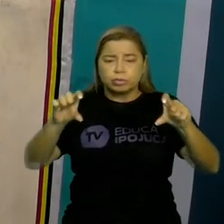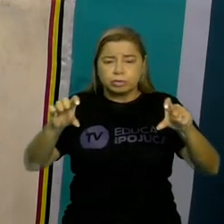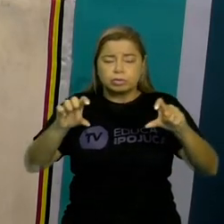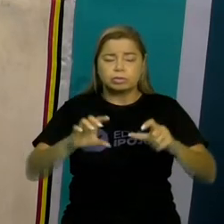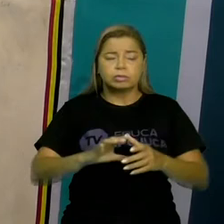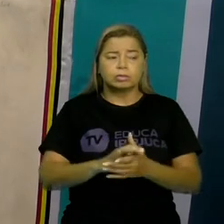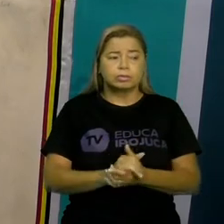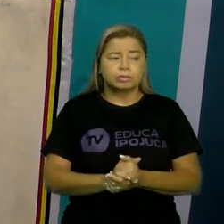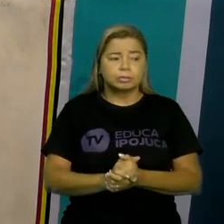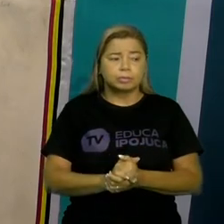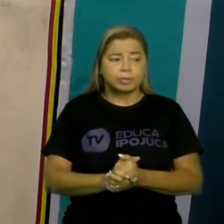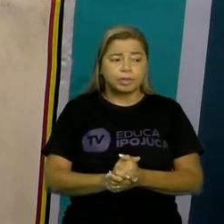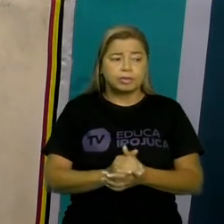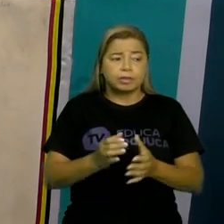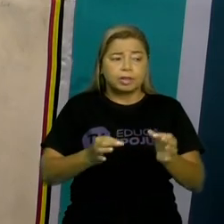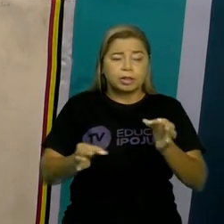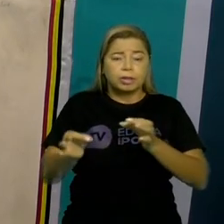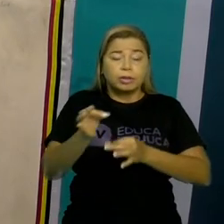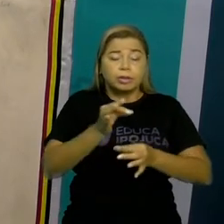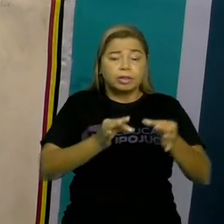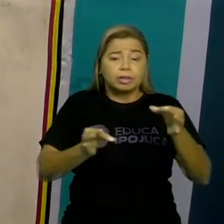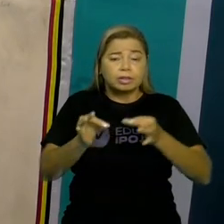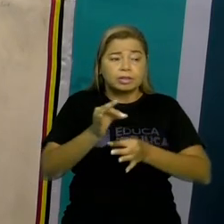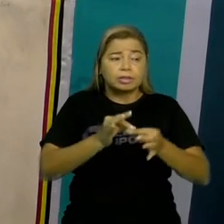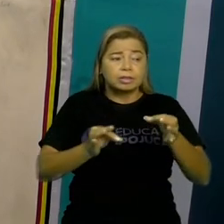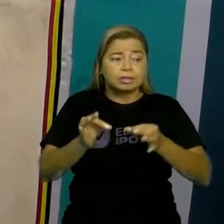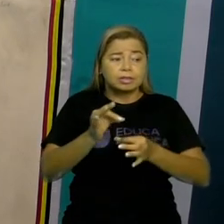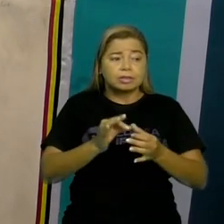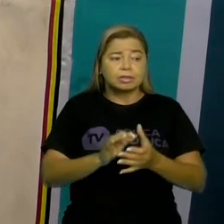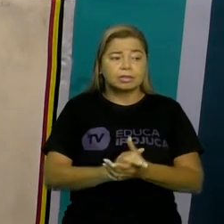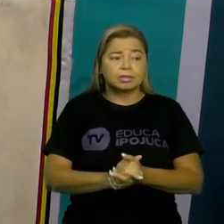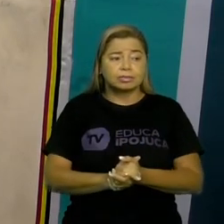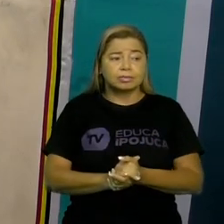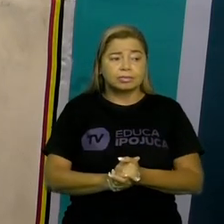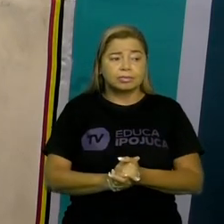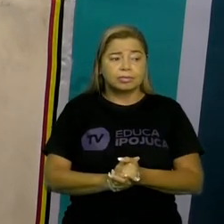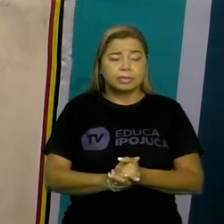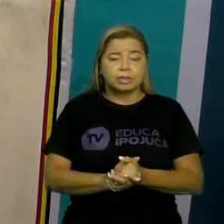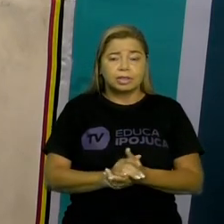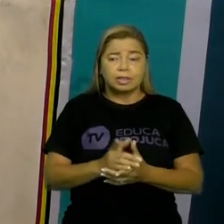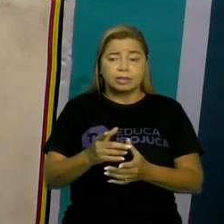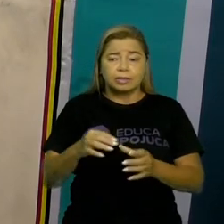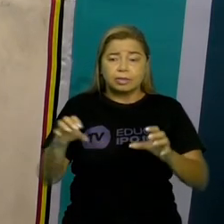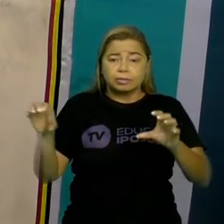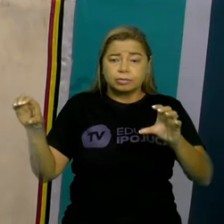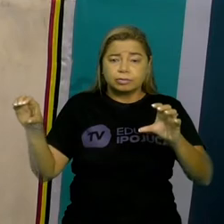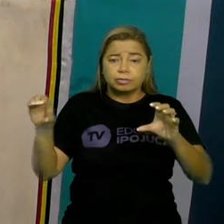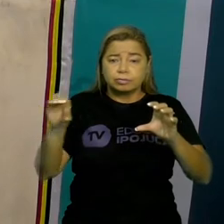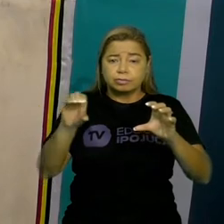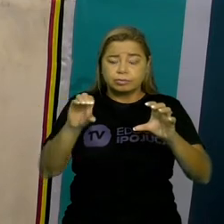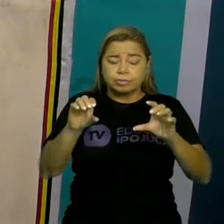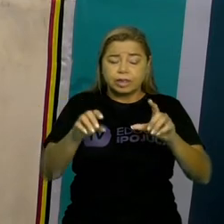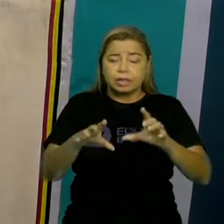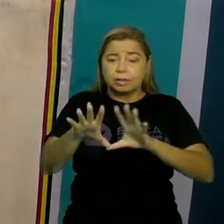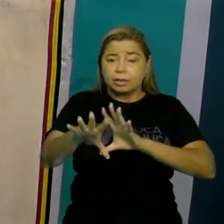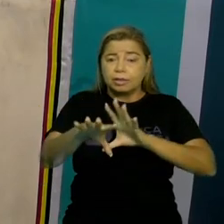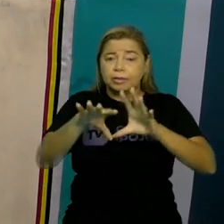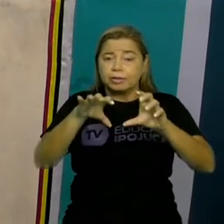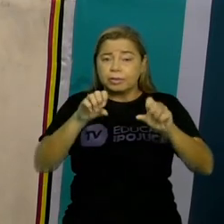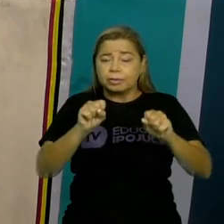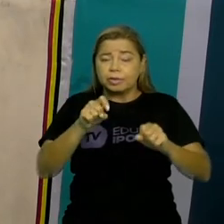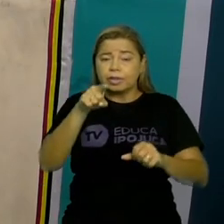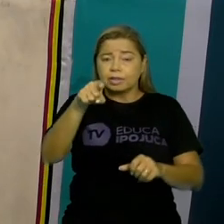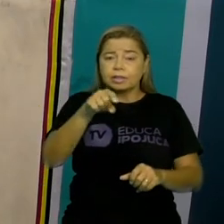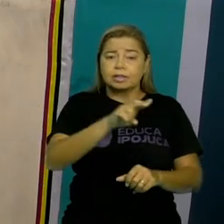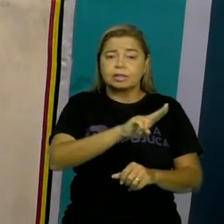ó, montar, tá certo? Cada letrinha que forma o nome de vocês. Primeira,